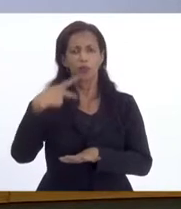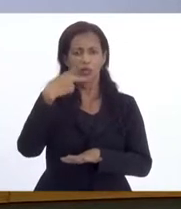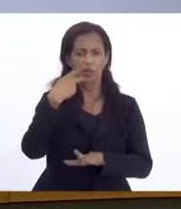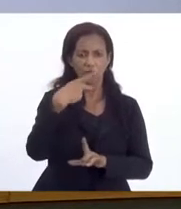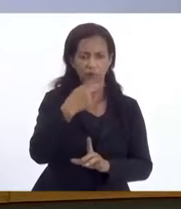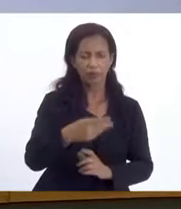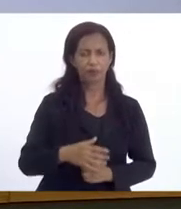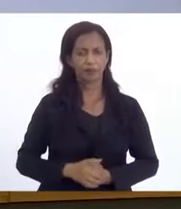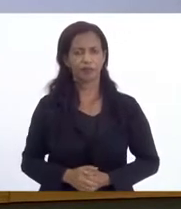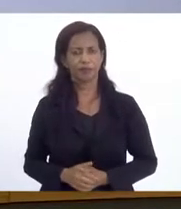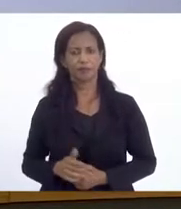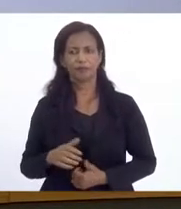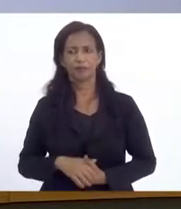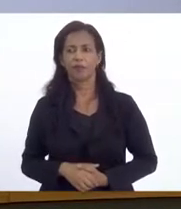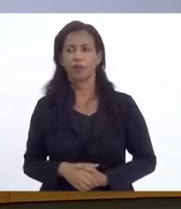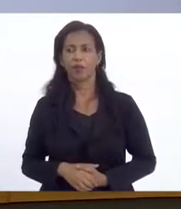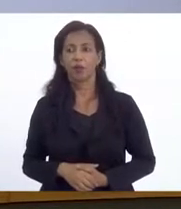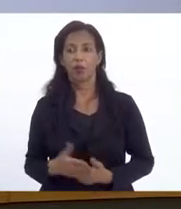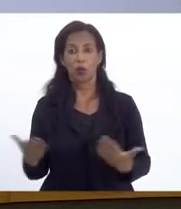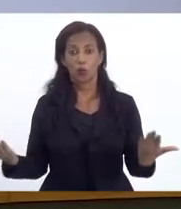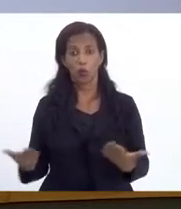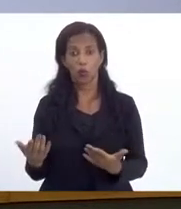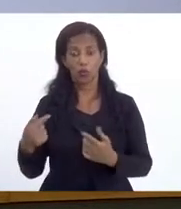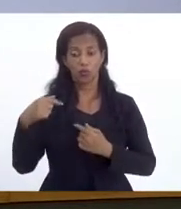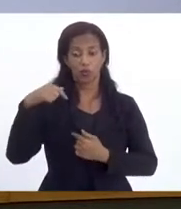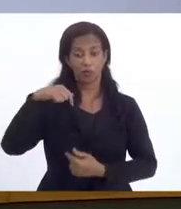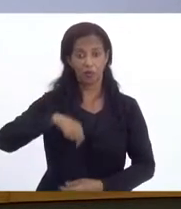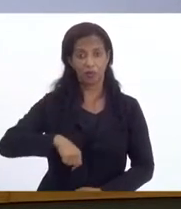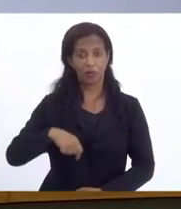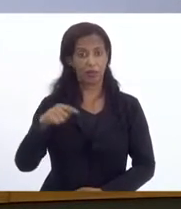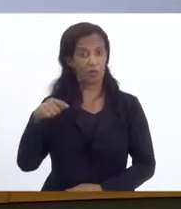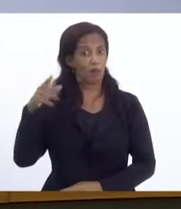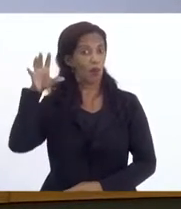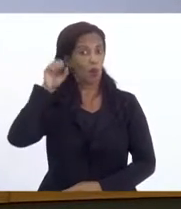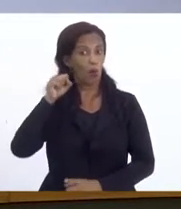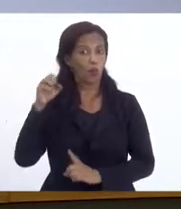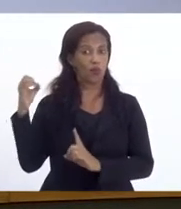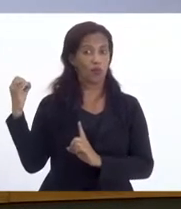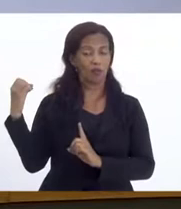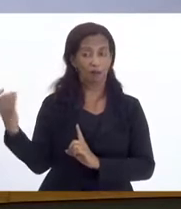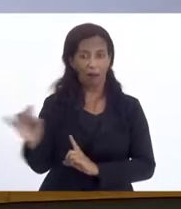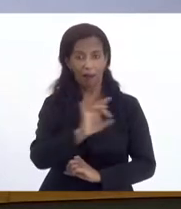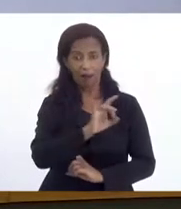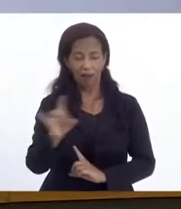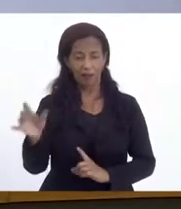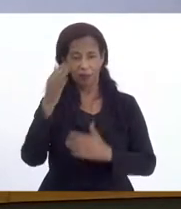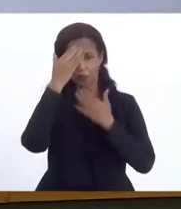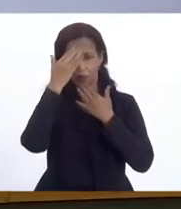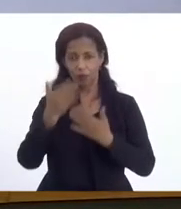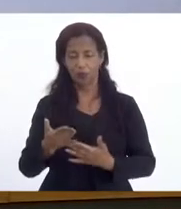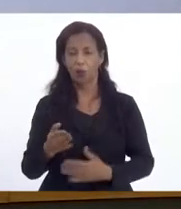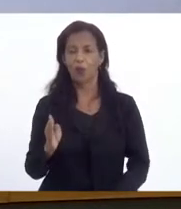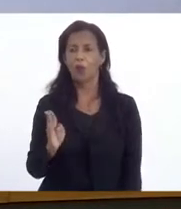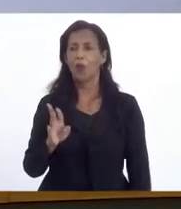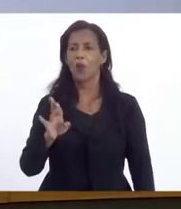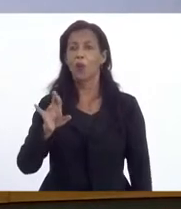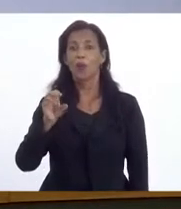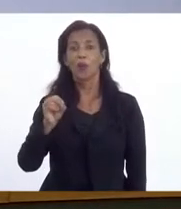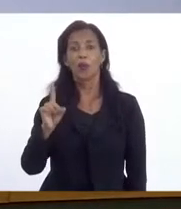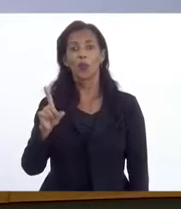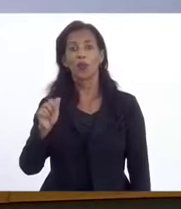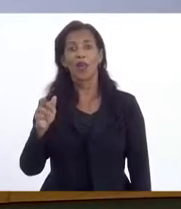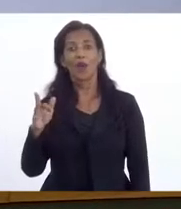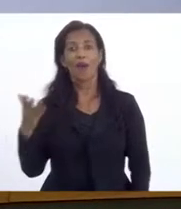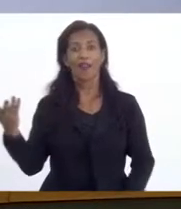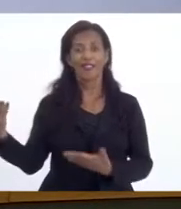palavra aqui. Nós viemos ouvi-los. Muito agradecido, muito obrigado. Deputado Bruno Dauares chegando aqui, por